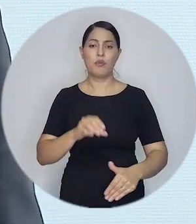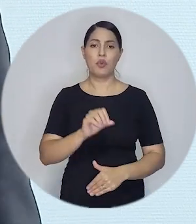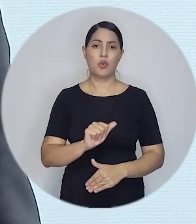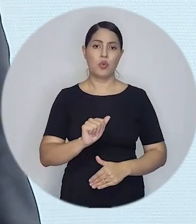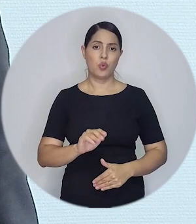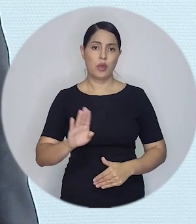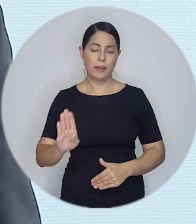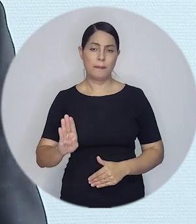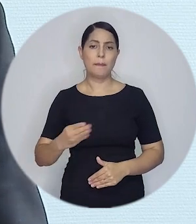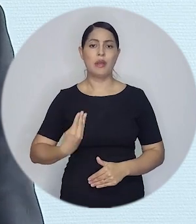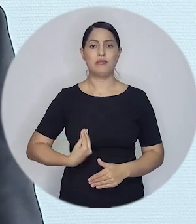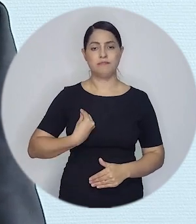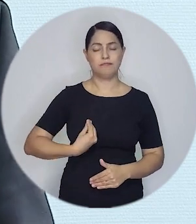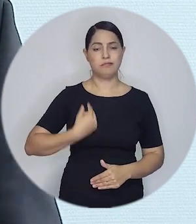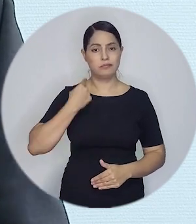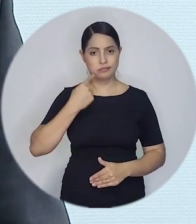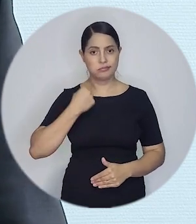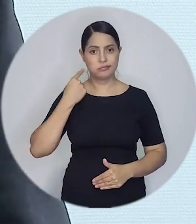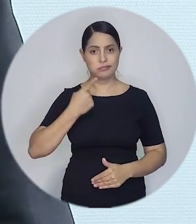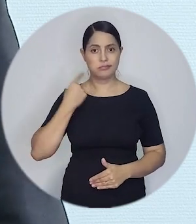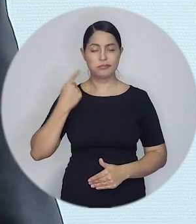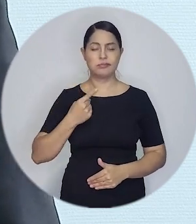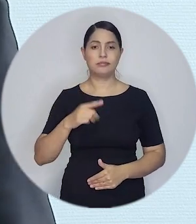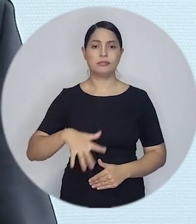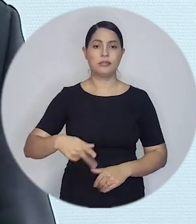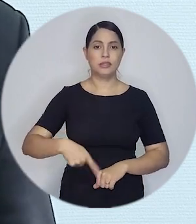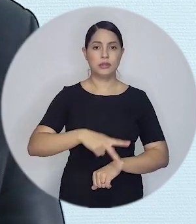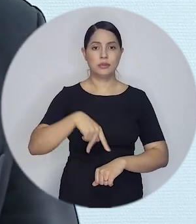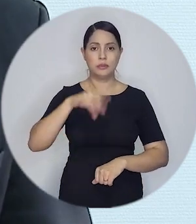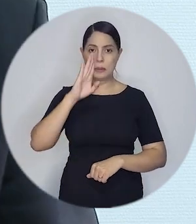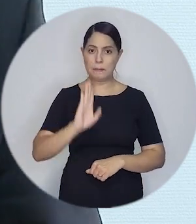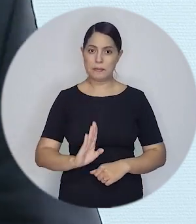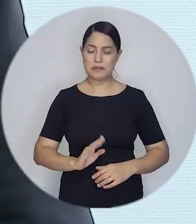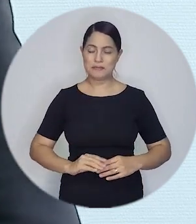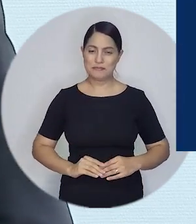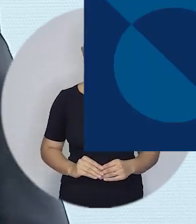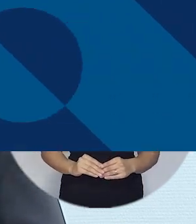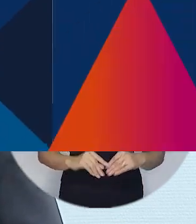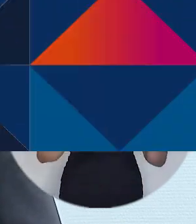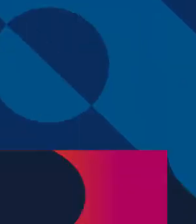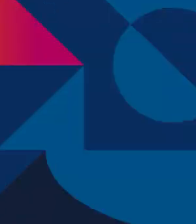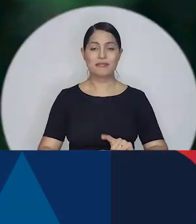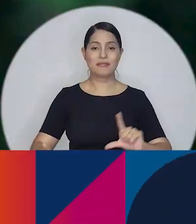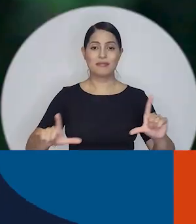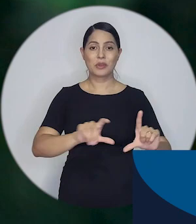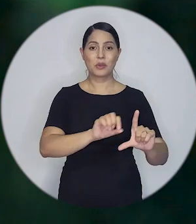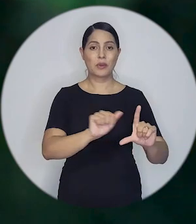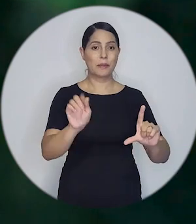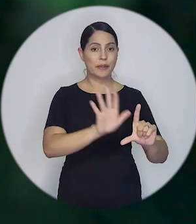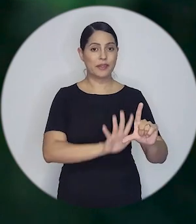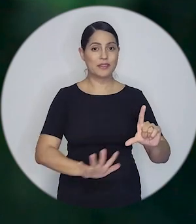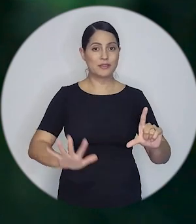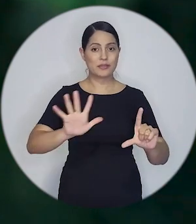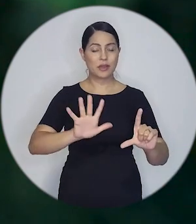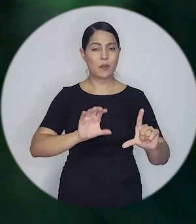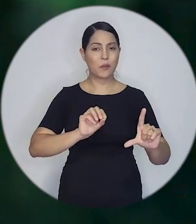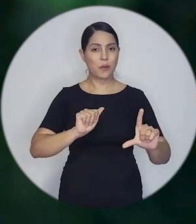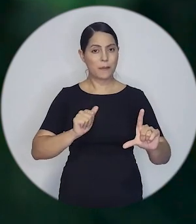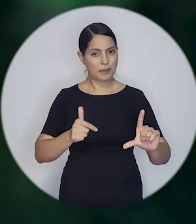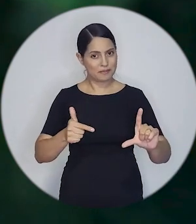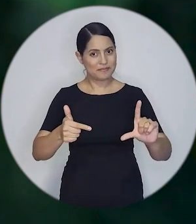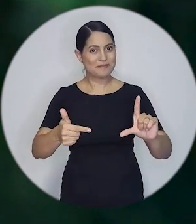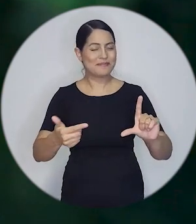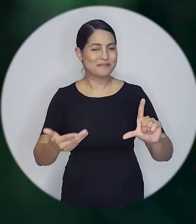importância do exame de ordem para que a pessoa se torne advogada ou advogado em território nacional. Este programa é mais